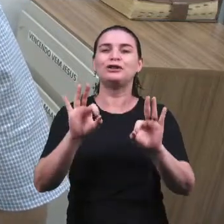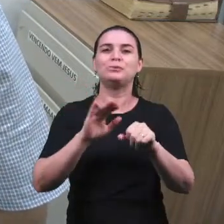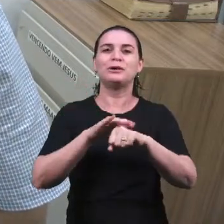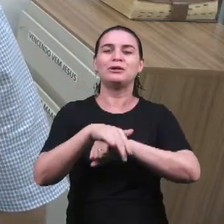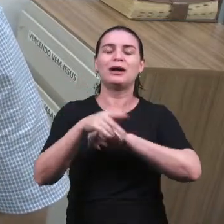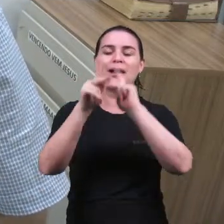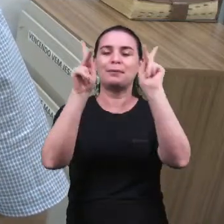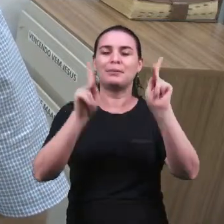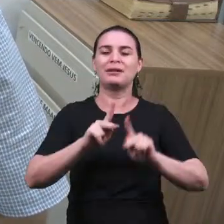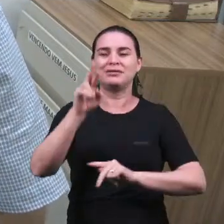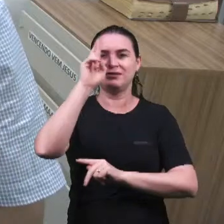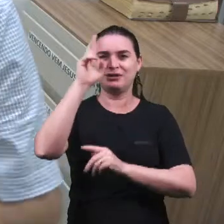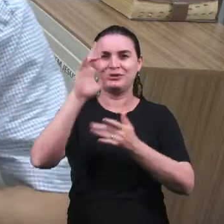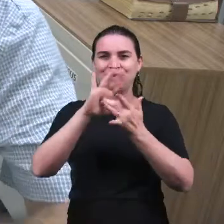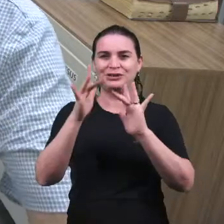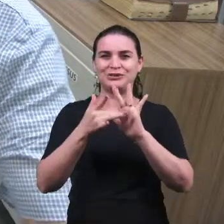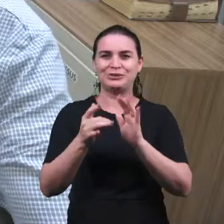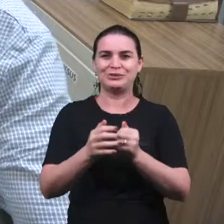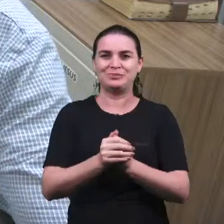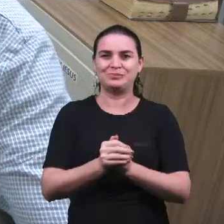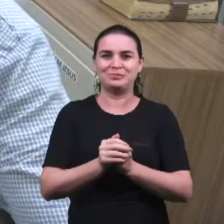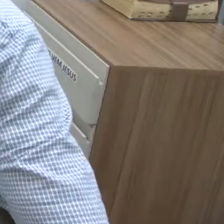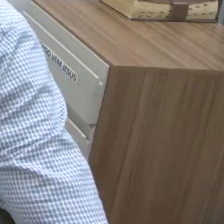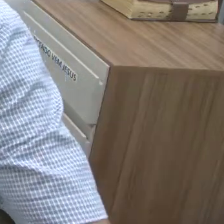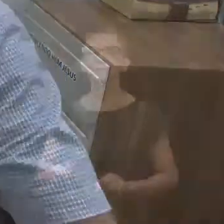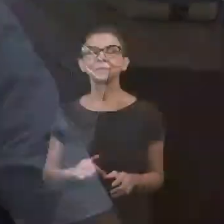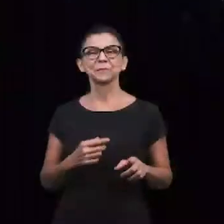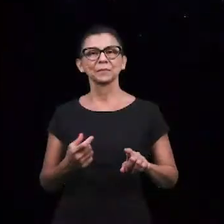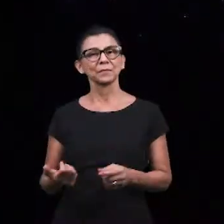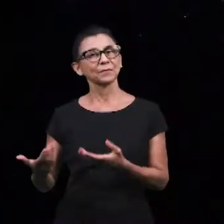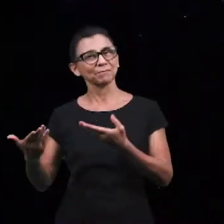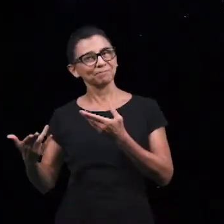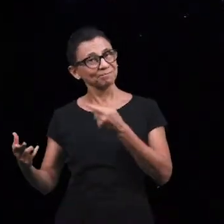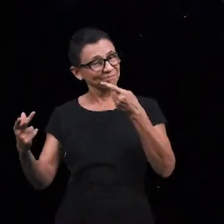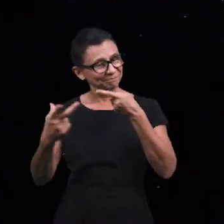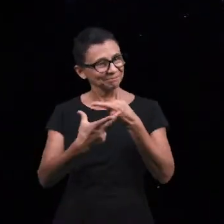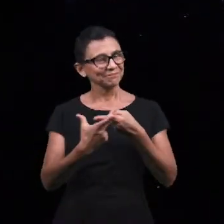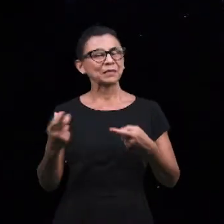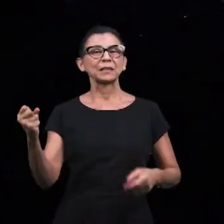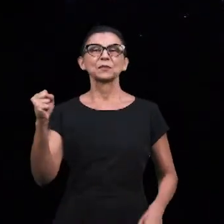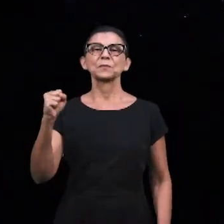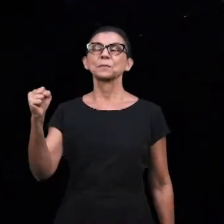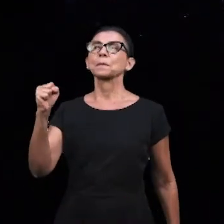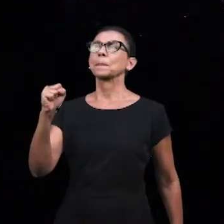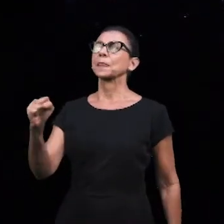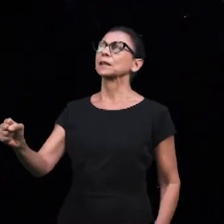a paz do Senhor Jesus. Serei vencedor.